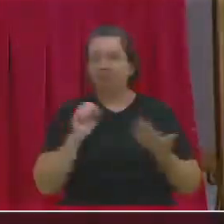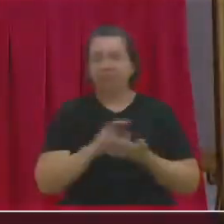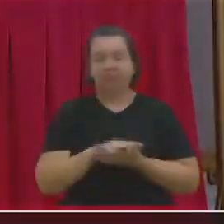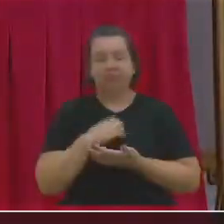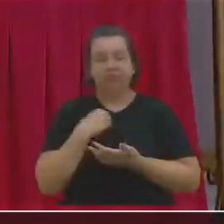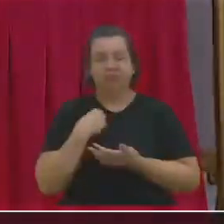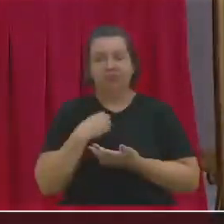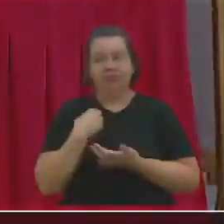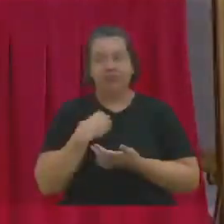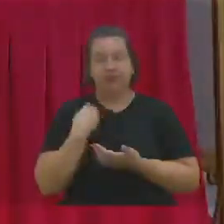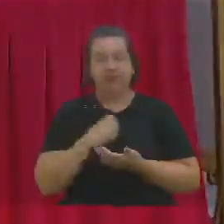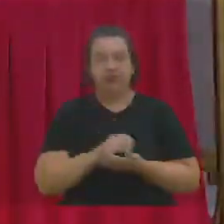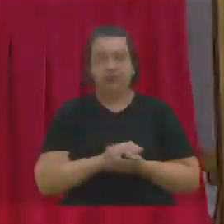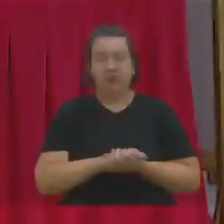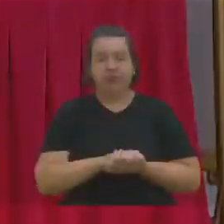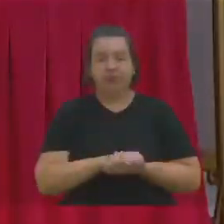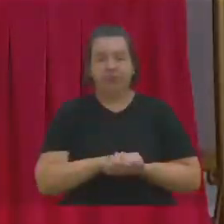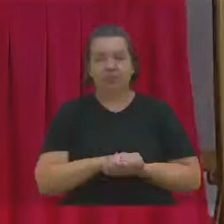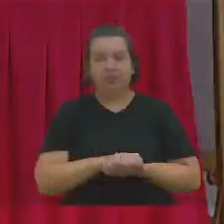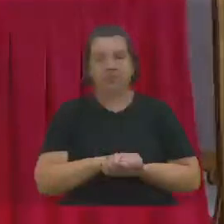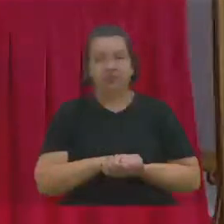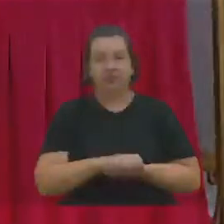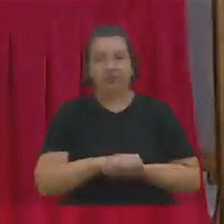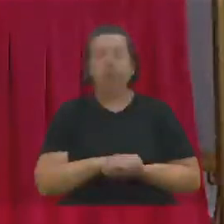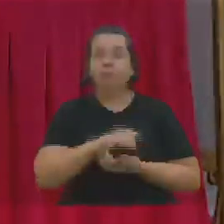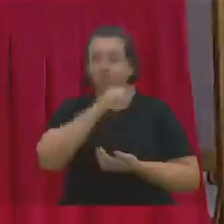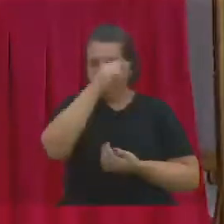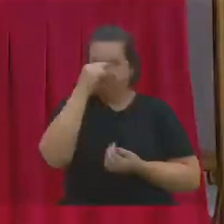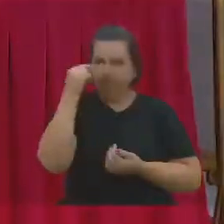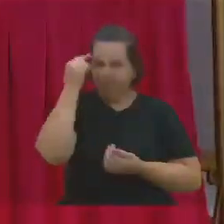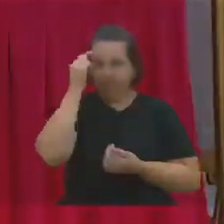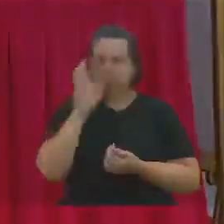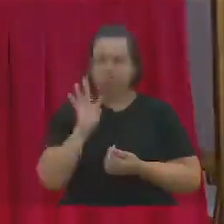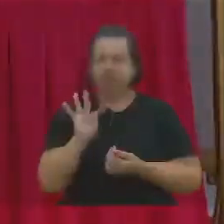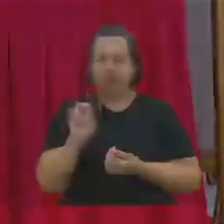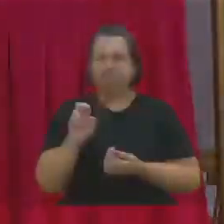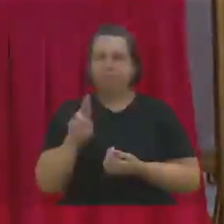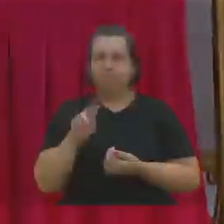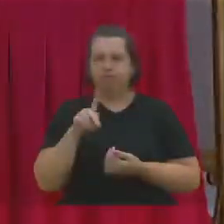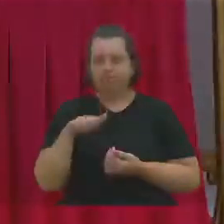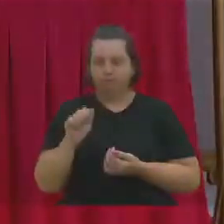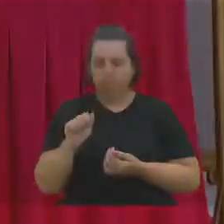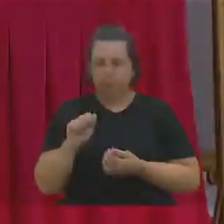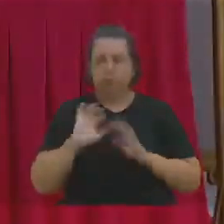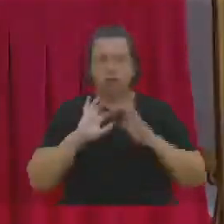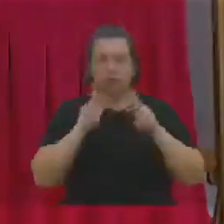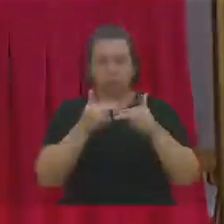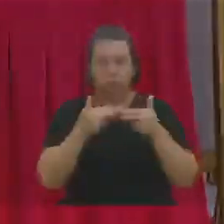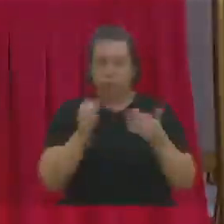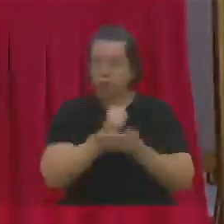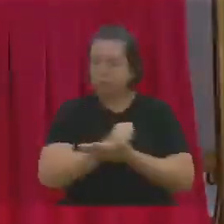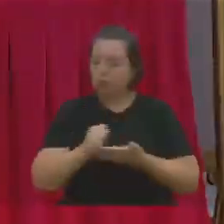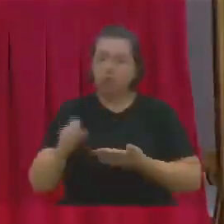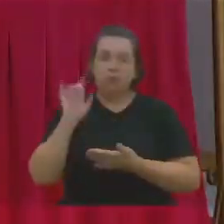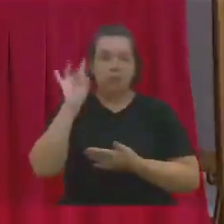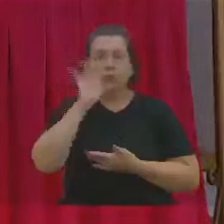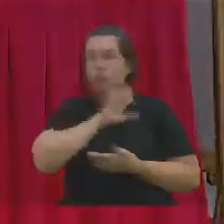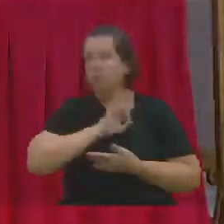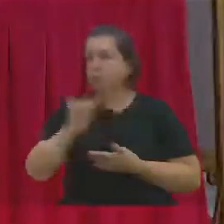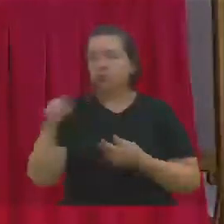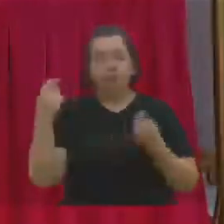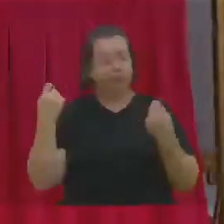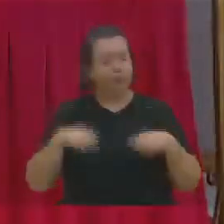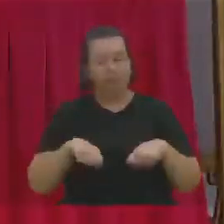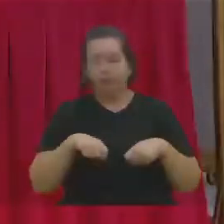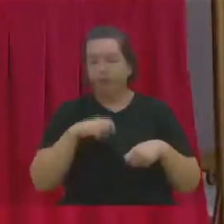passageiras. Pois, como diz Santa Teresa, tudo passa, somente Deus